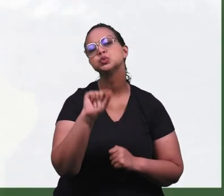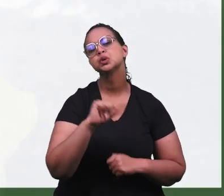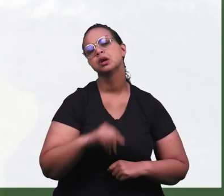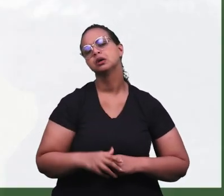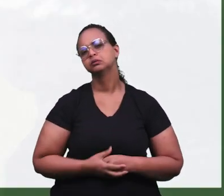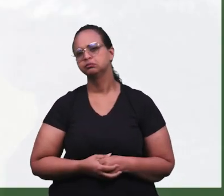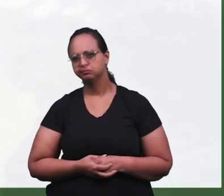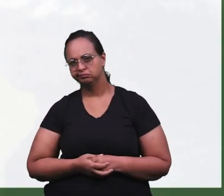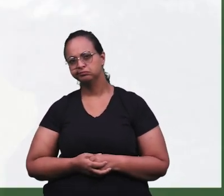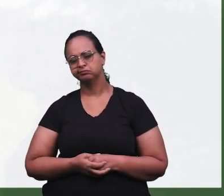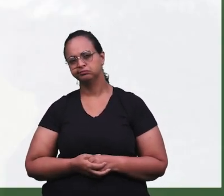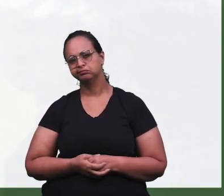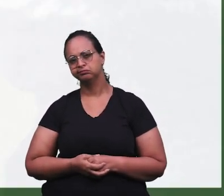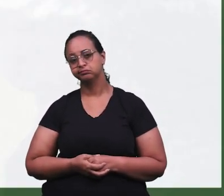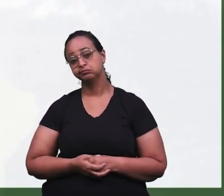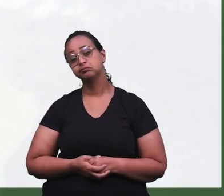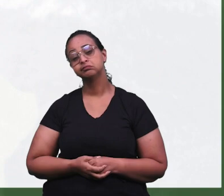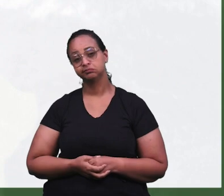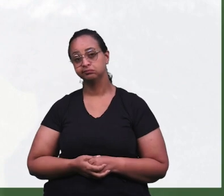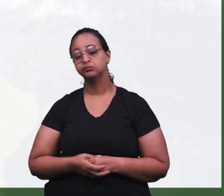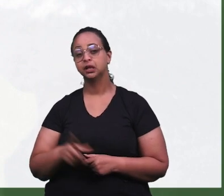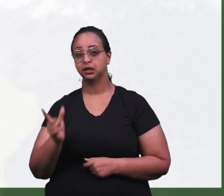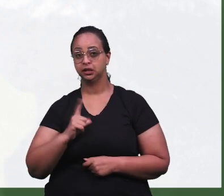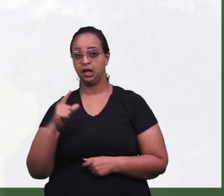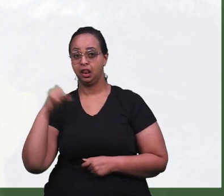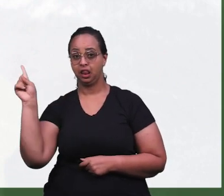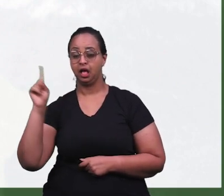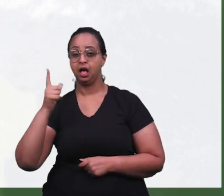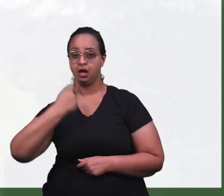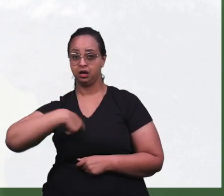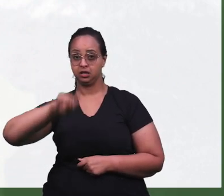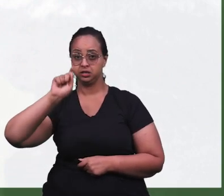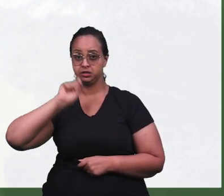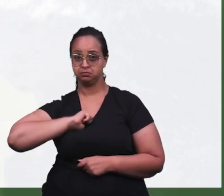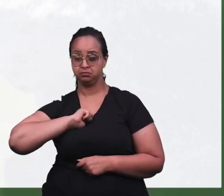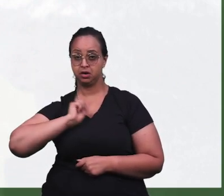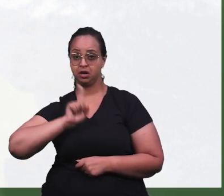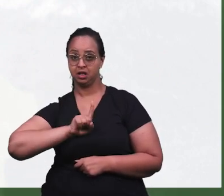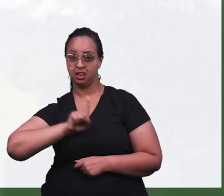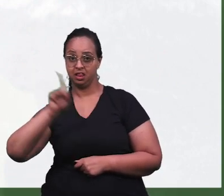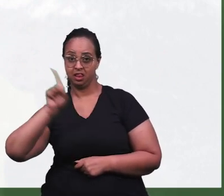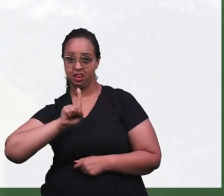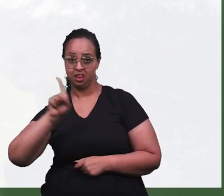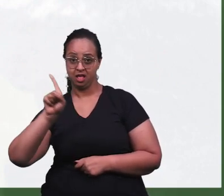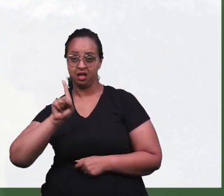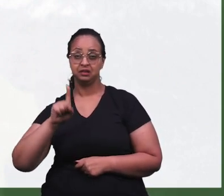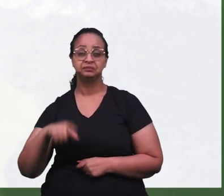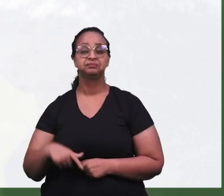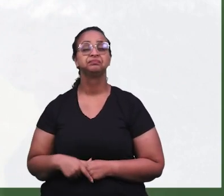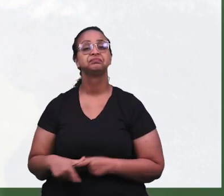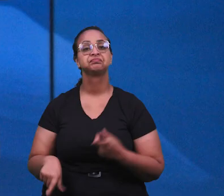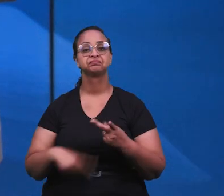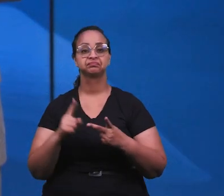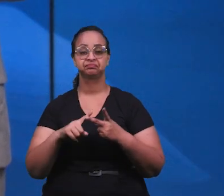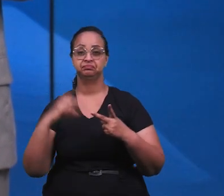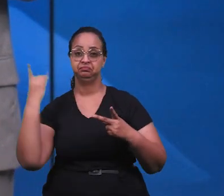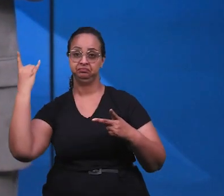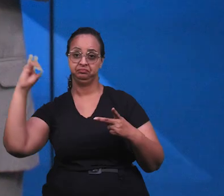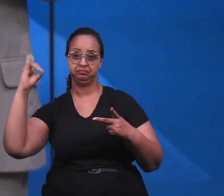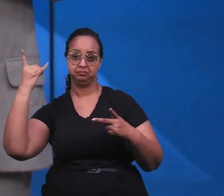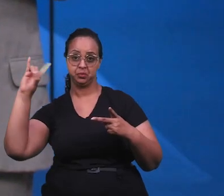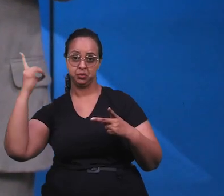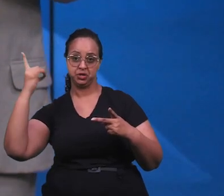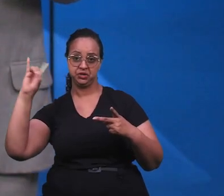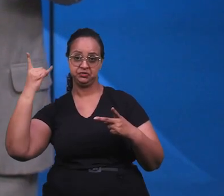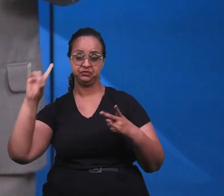resposta, primeiramente, lá da Espanha. E é o grupo de intermediários da nossa igreja lá em Madrid, na capital da Espanha. Depois vamos para Bolívia,